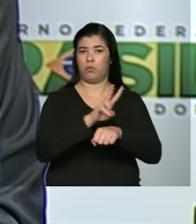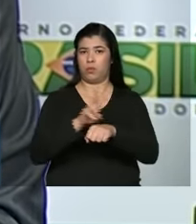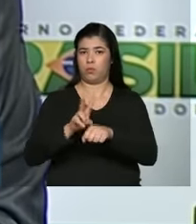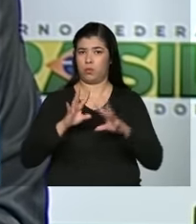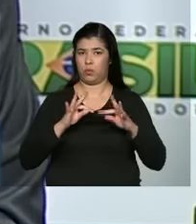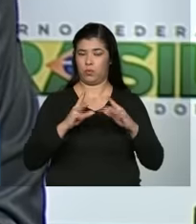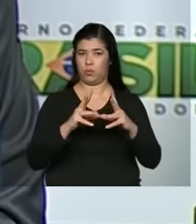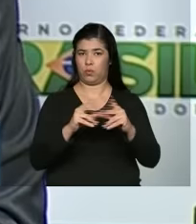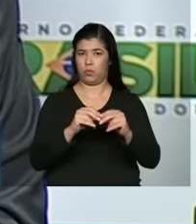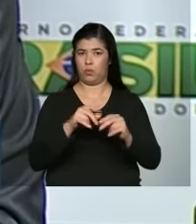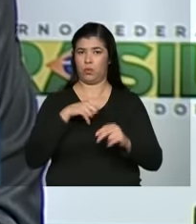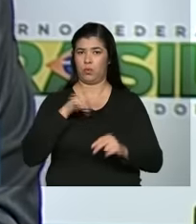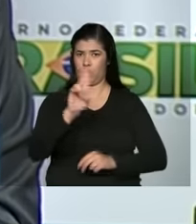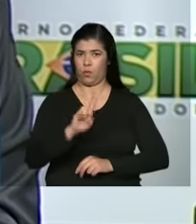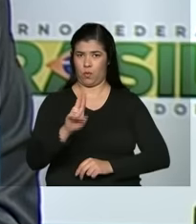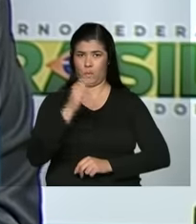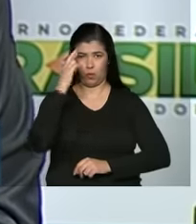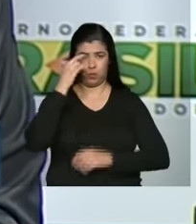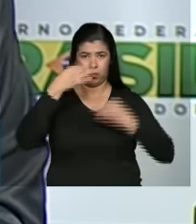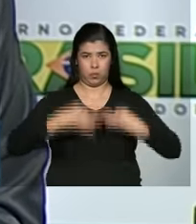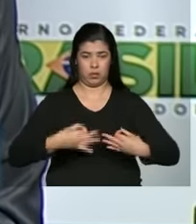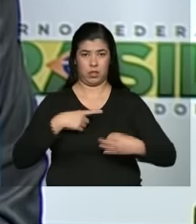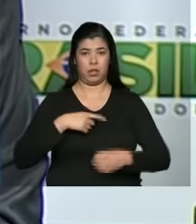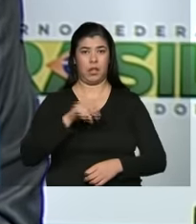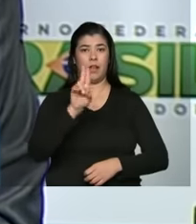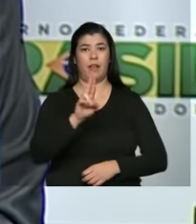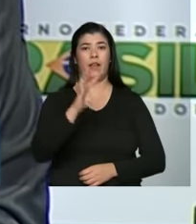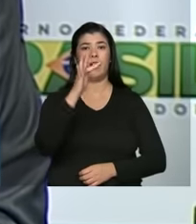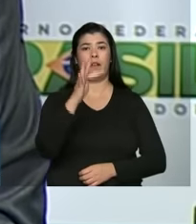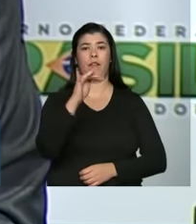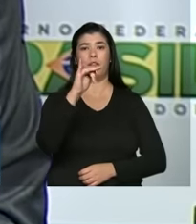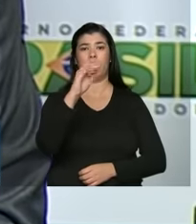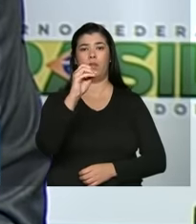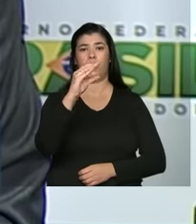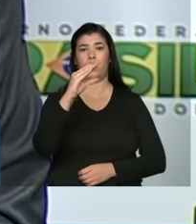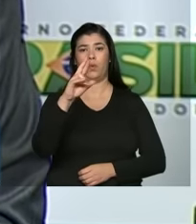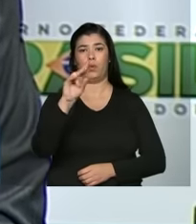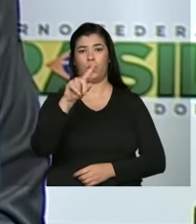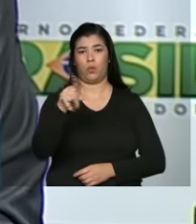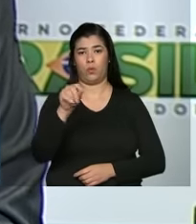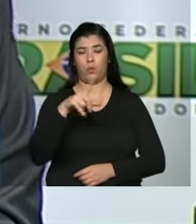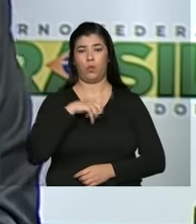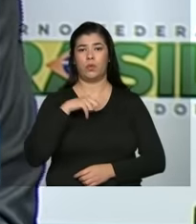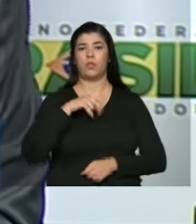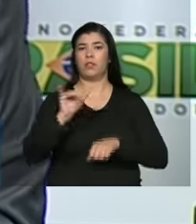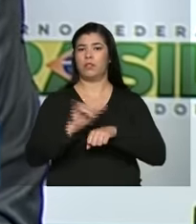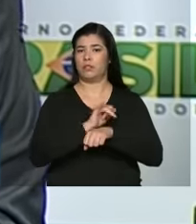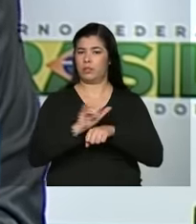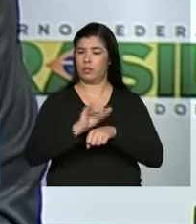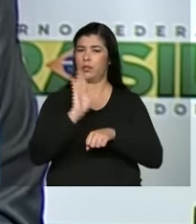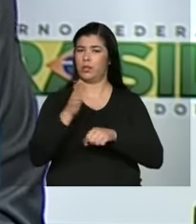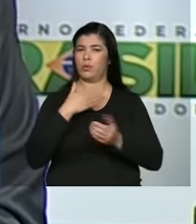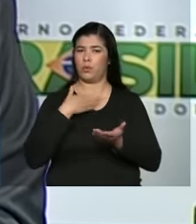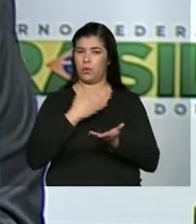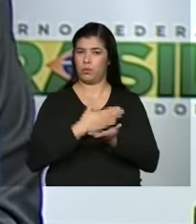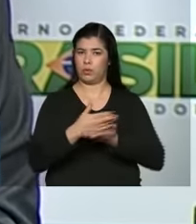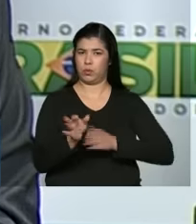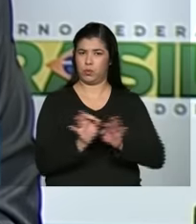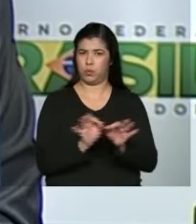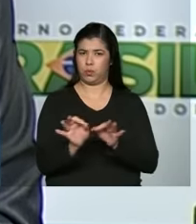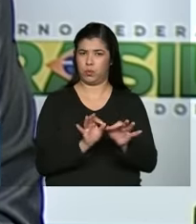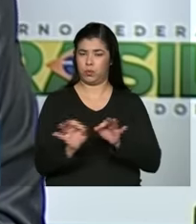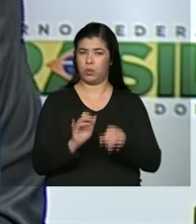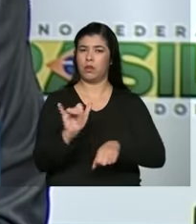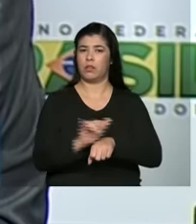a Fiocruz através da Universidade Aberta do SUS vai desenvolver toda uma estratégia Aliás já começou a preparar toda uma